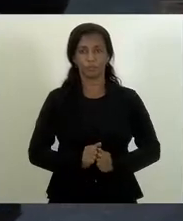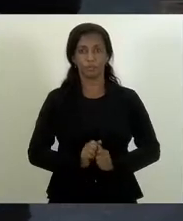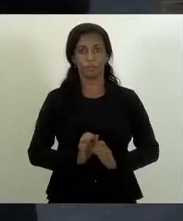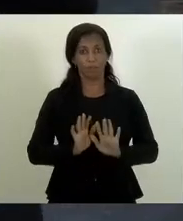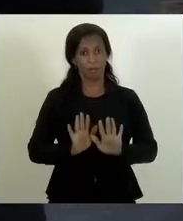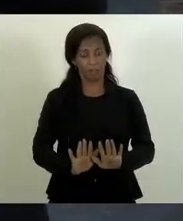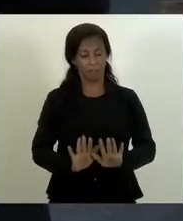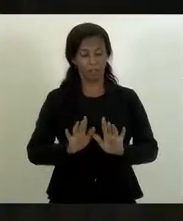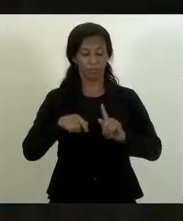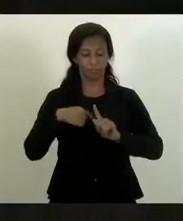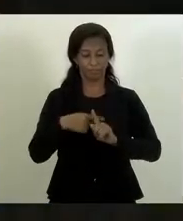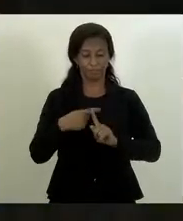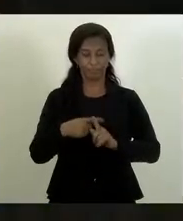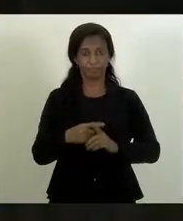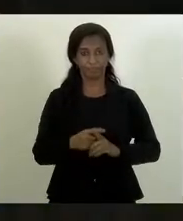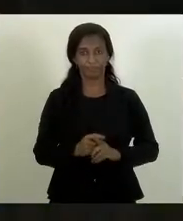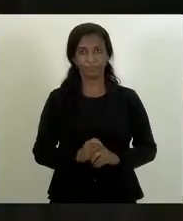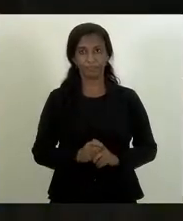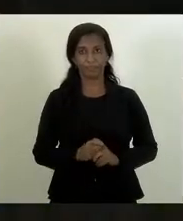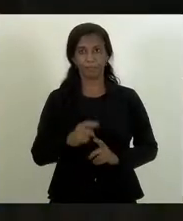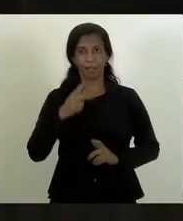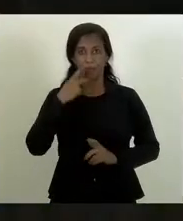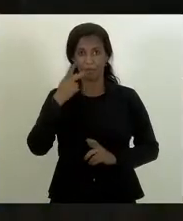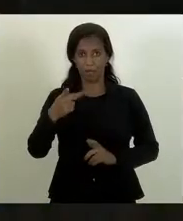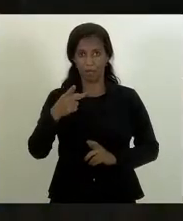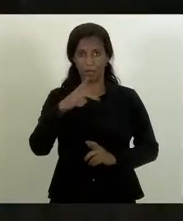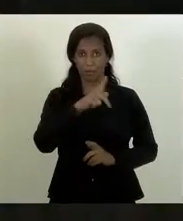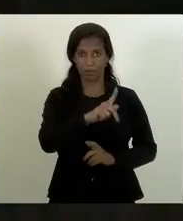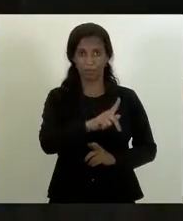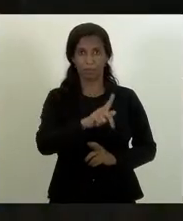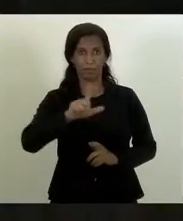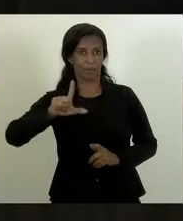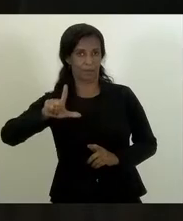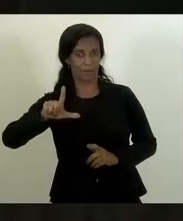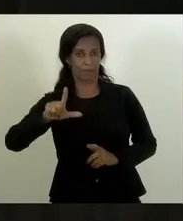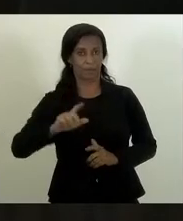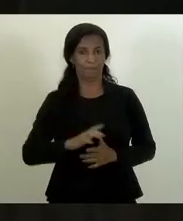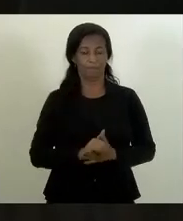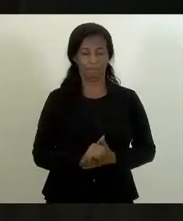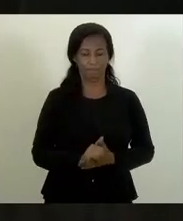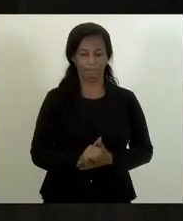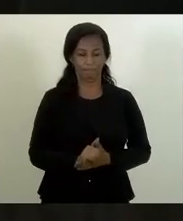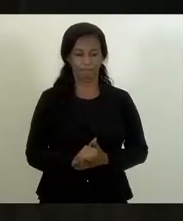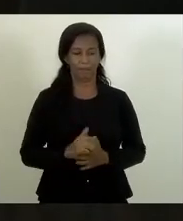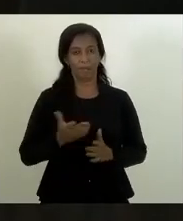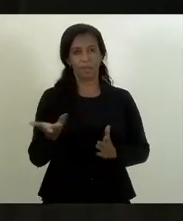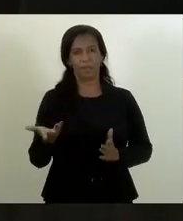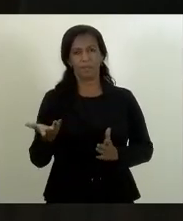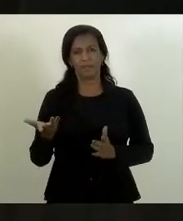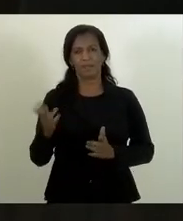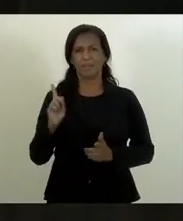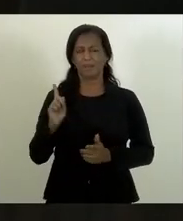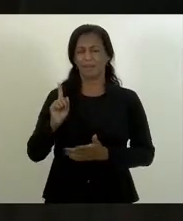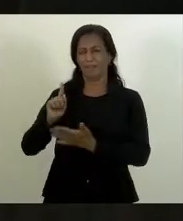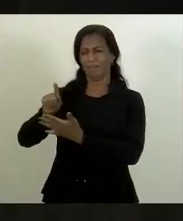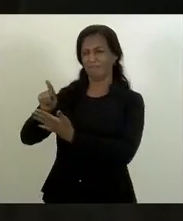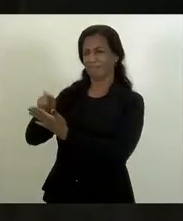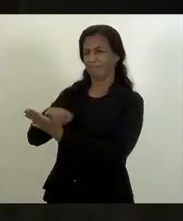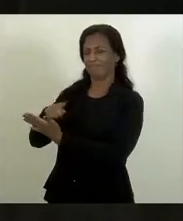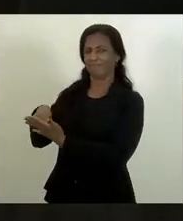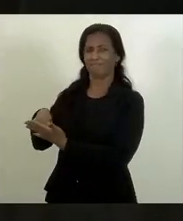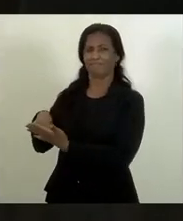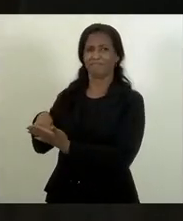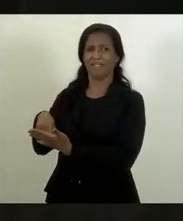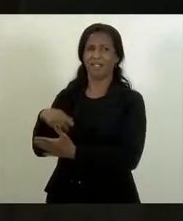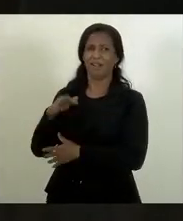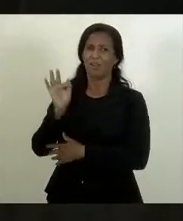Mais ainda, falar de um projeto que para extinguir uma universidade é uma coisa, é direito do